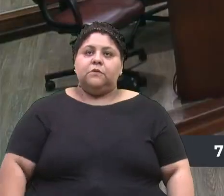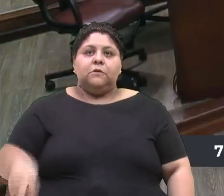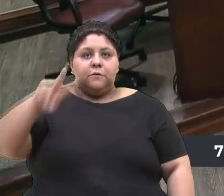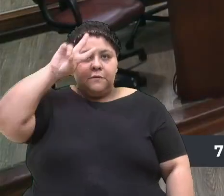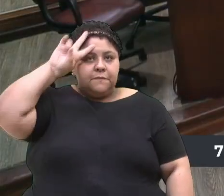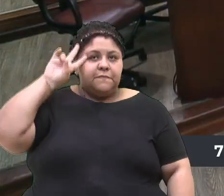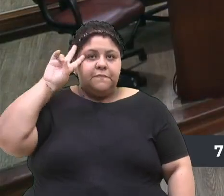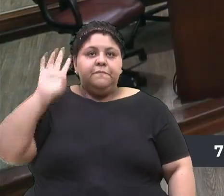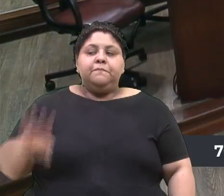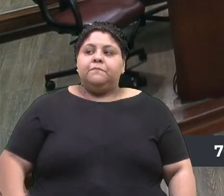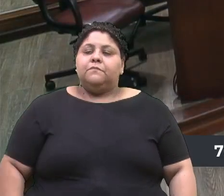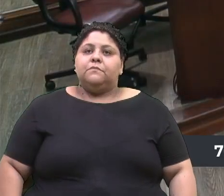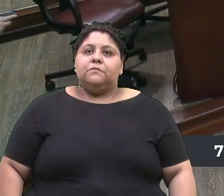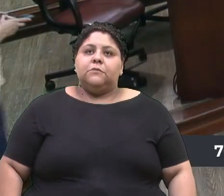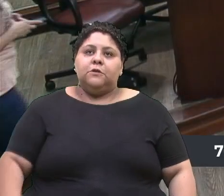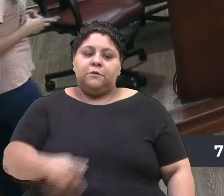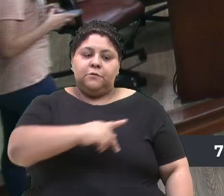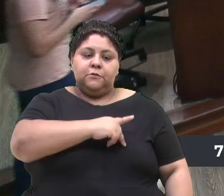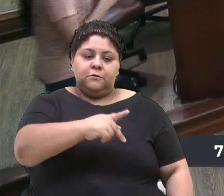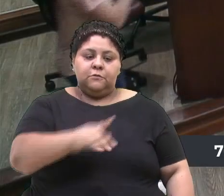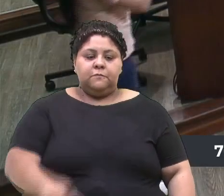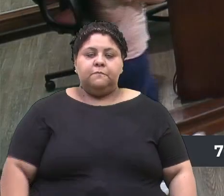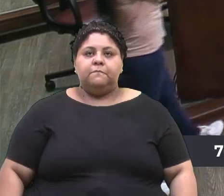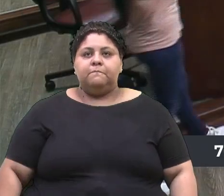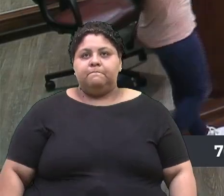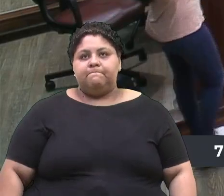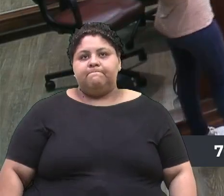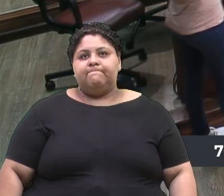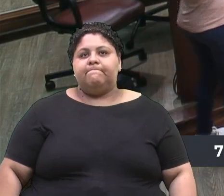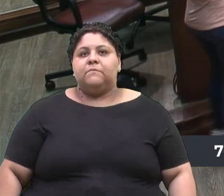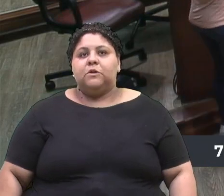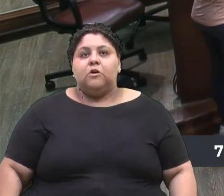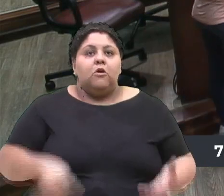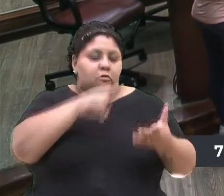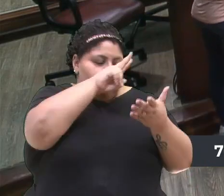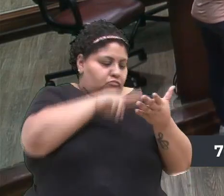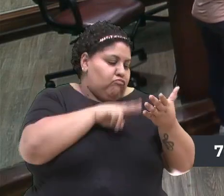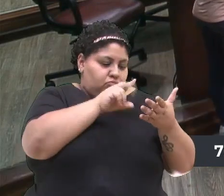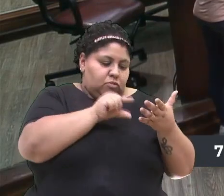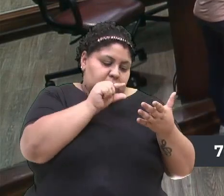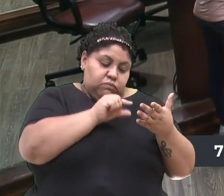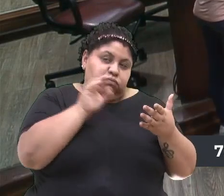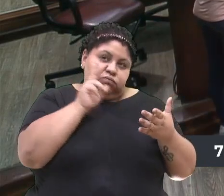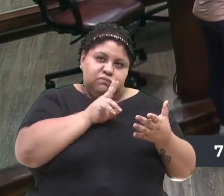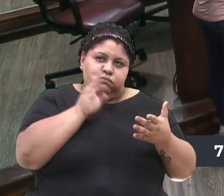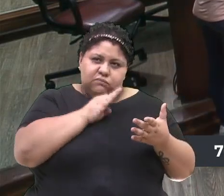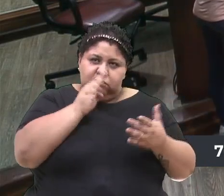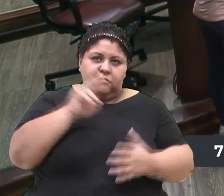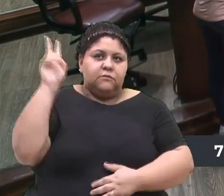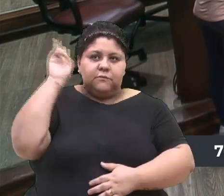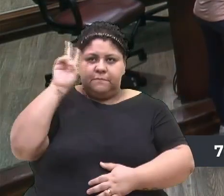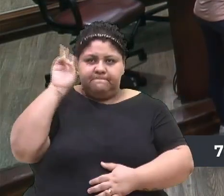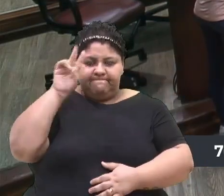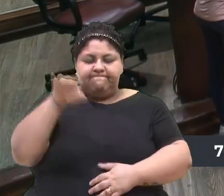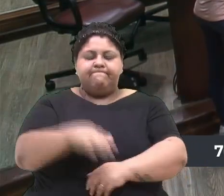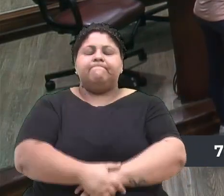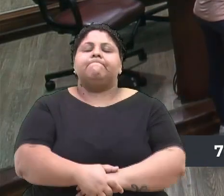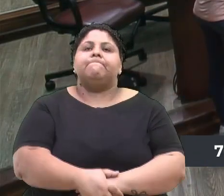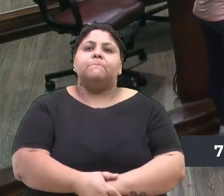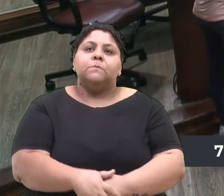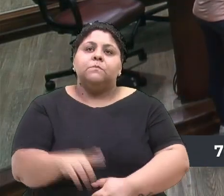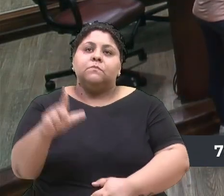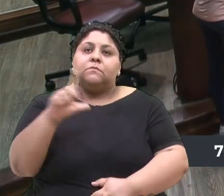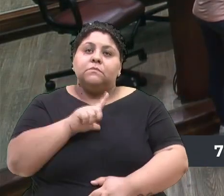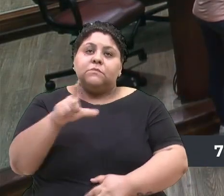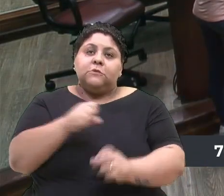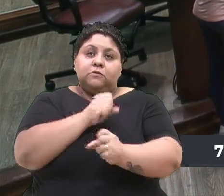palavrao senhor presidente um ler um pouco do breve histórico estivemos no